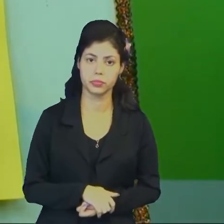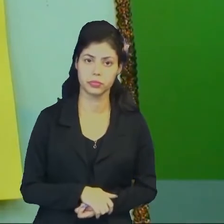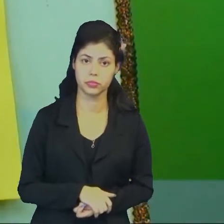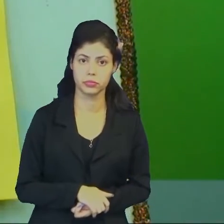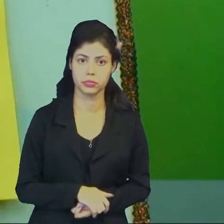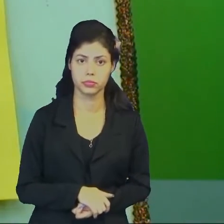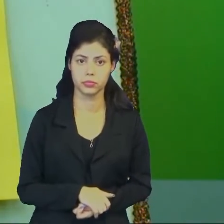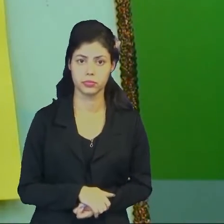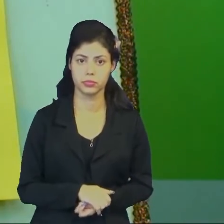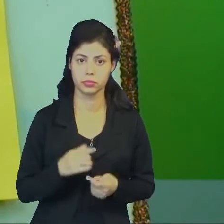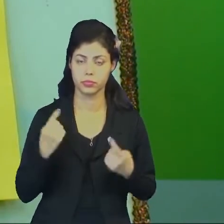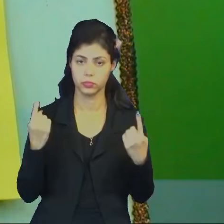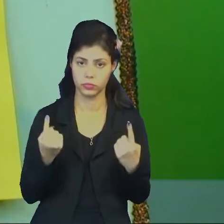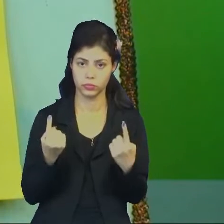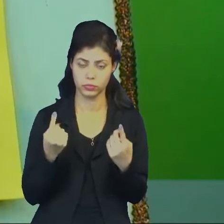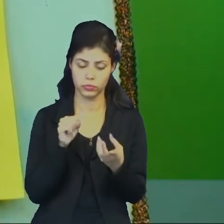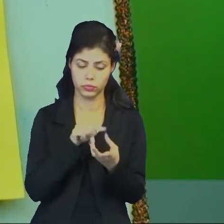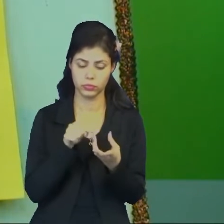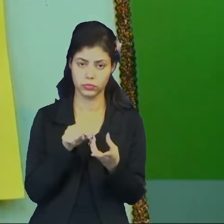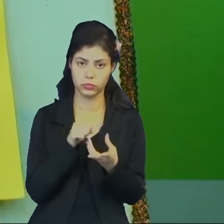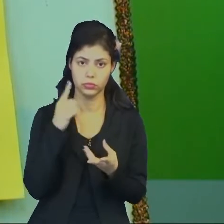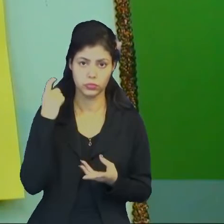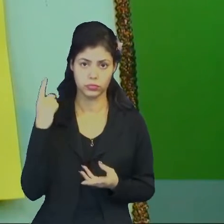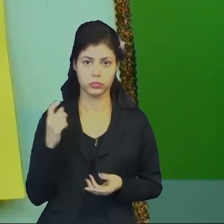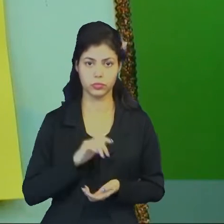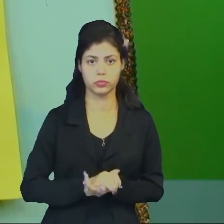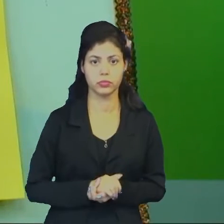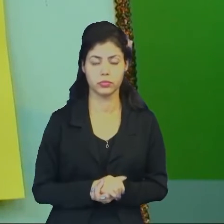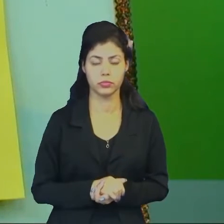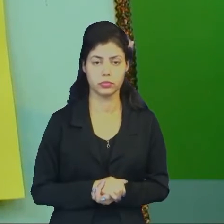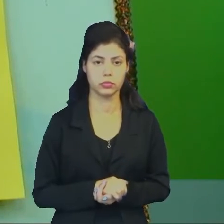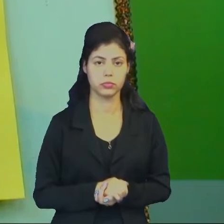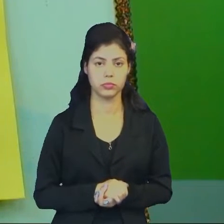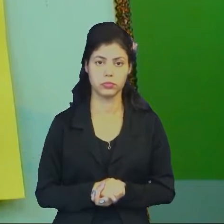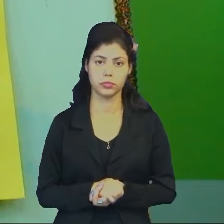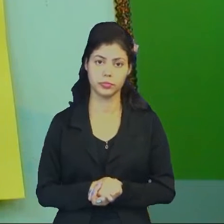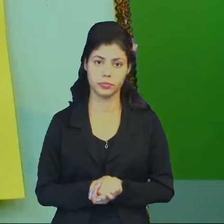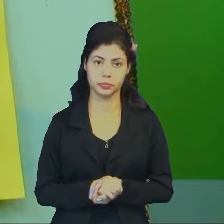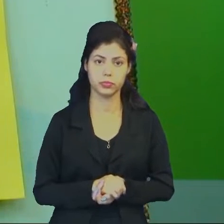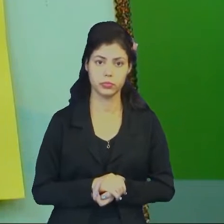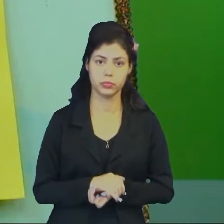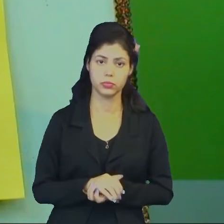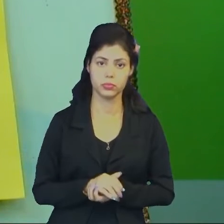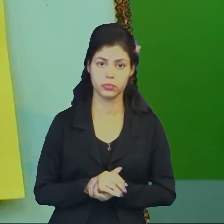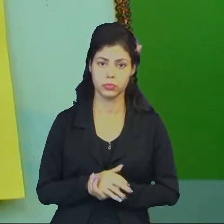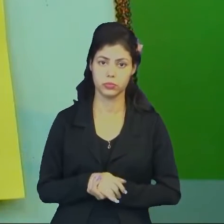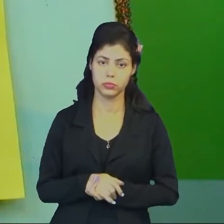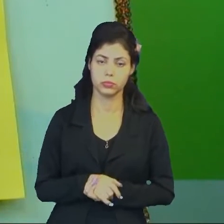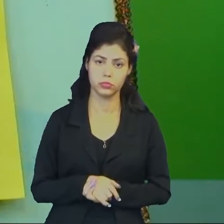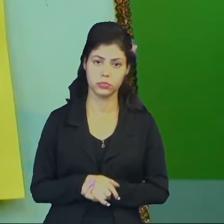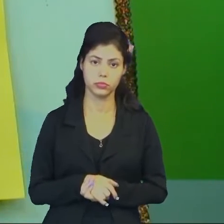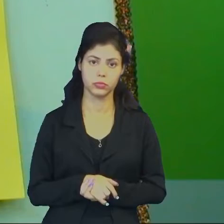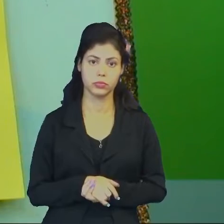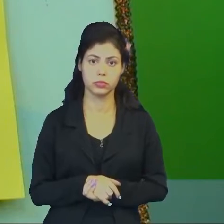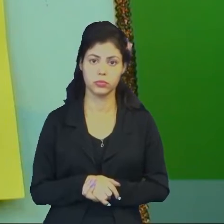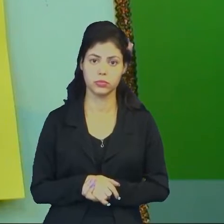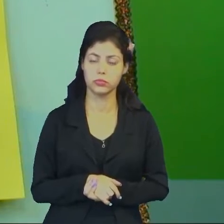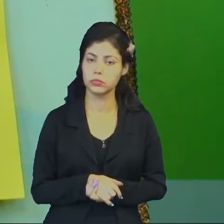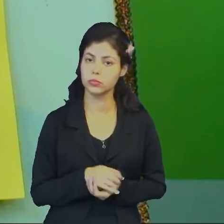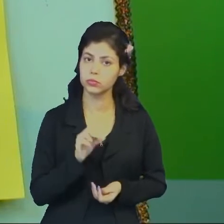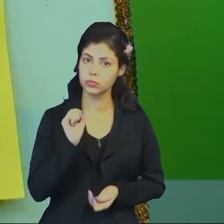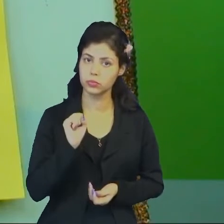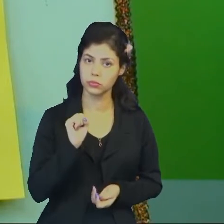Que é entre vogais e o tom tem um som de S, tá? Eu uso o SS. Tesoura, olha só, o